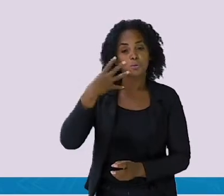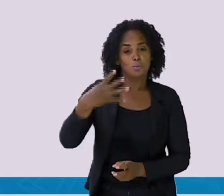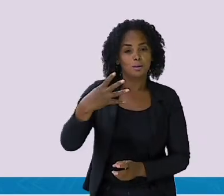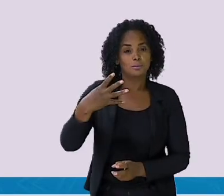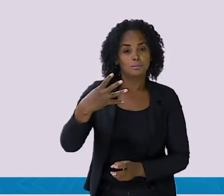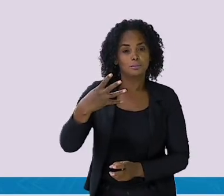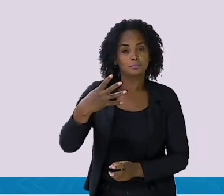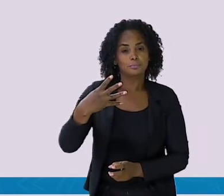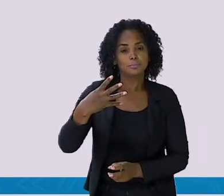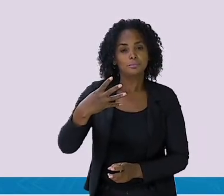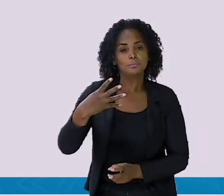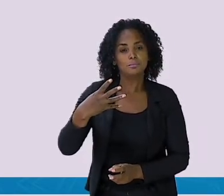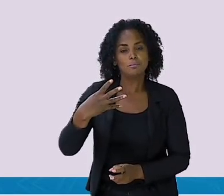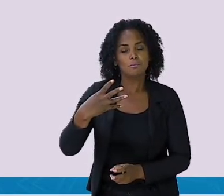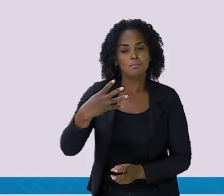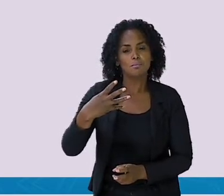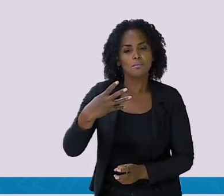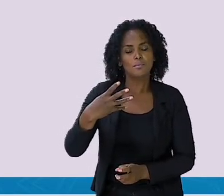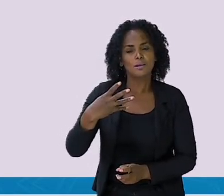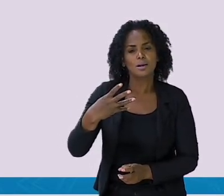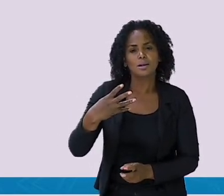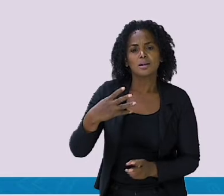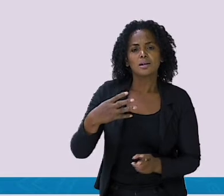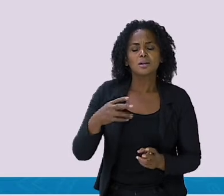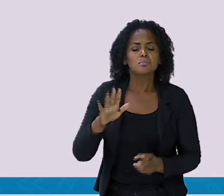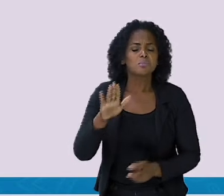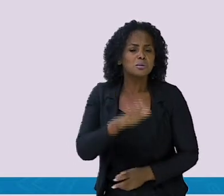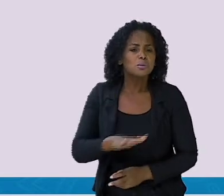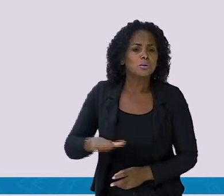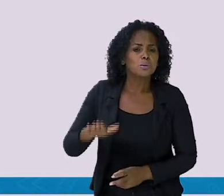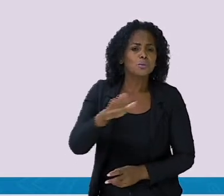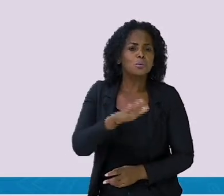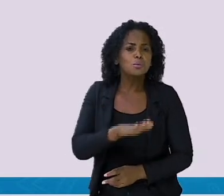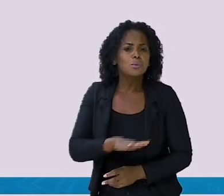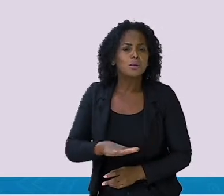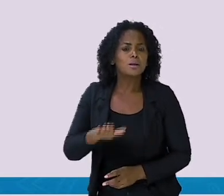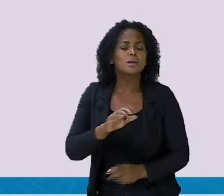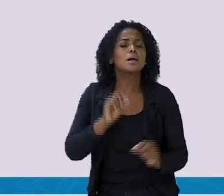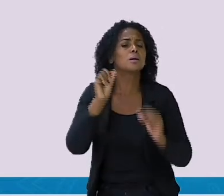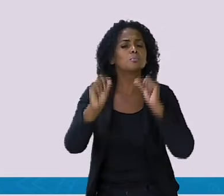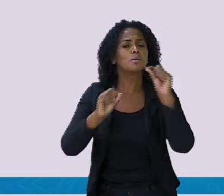o berimbau. Então, o berimbau, ele representa o quê? A